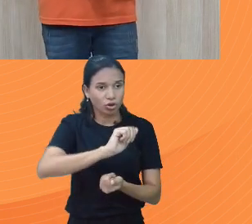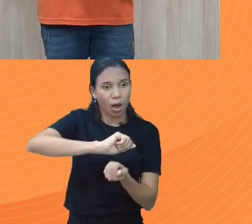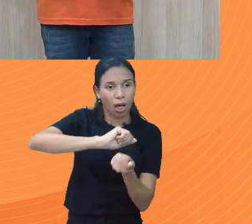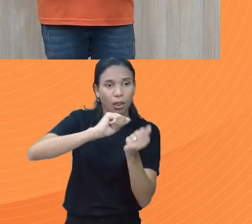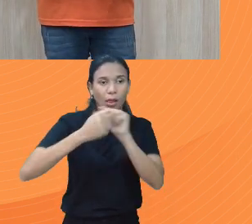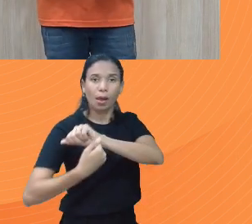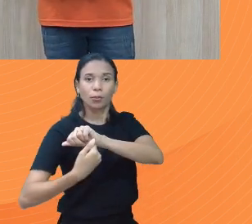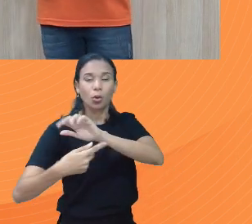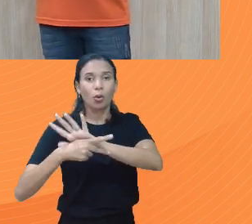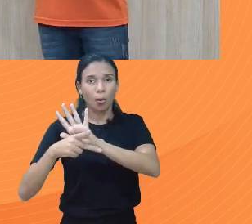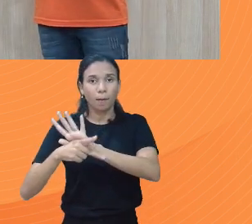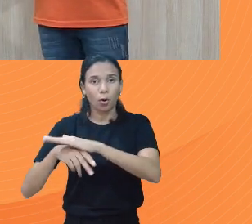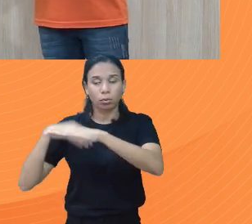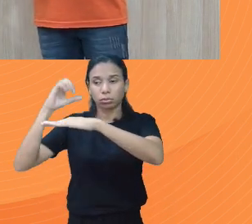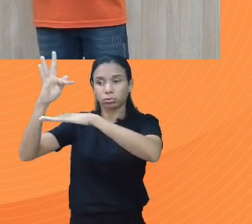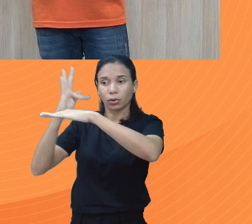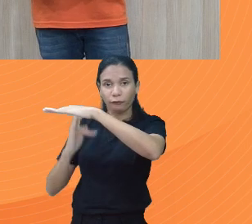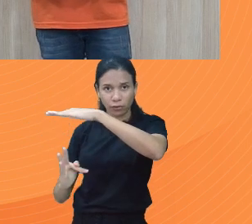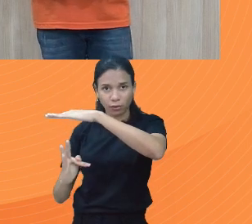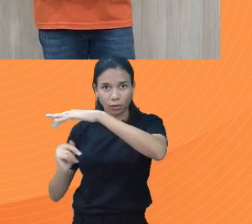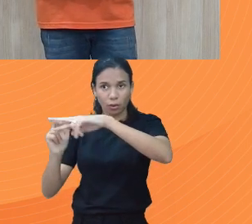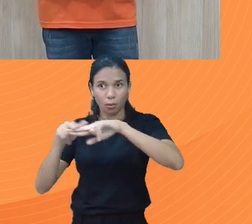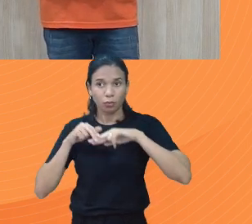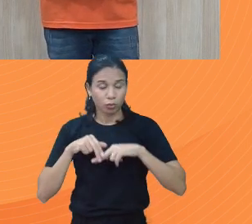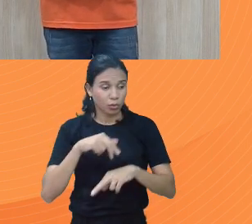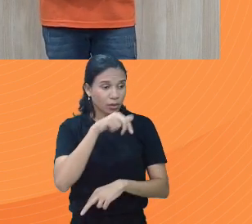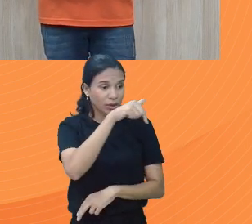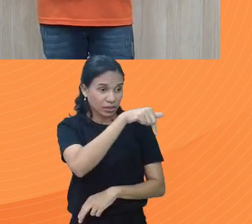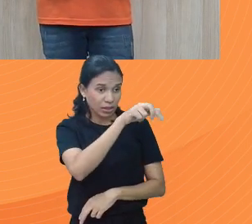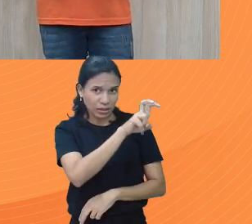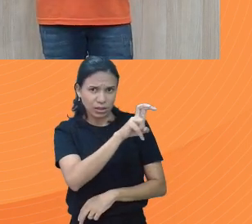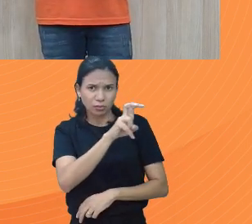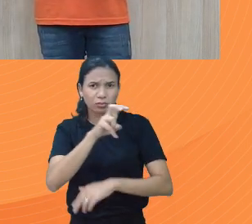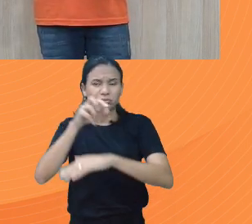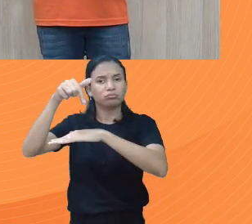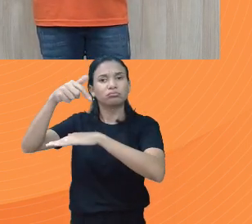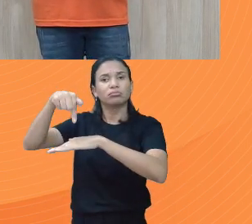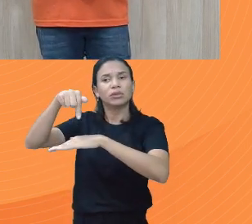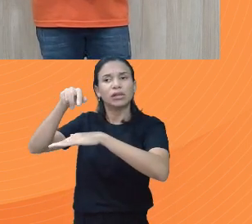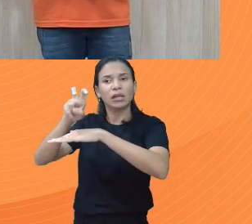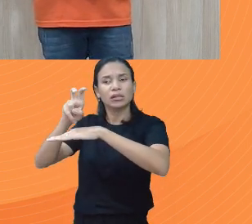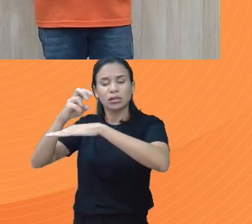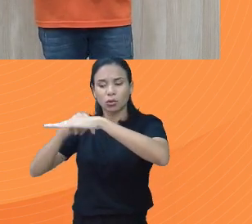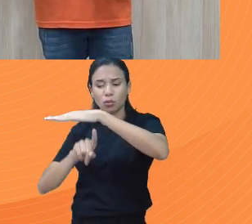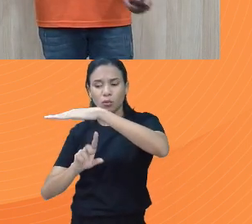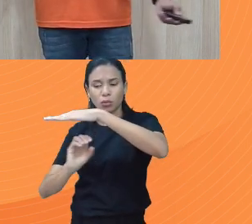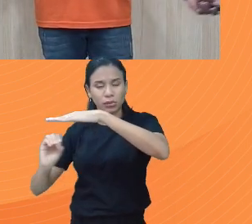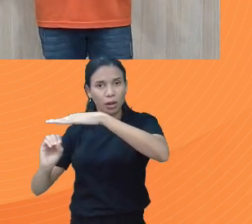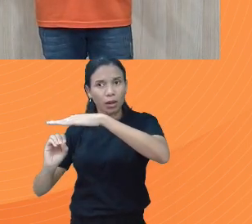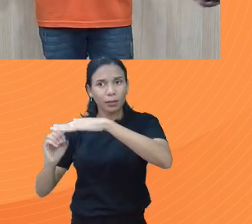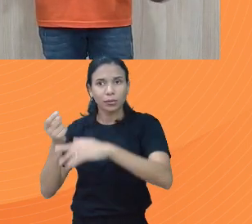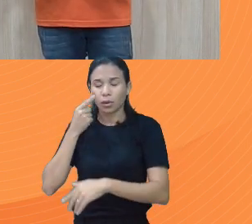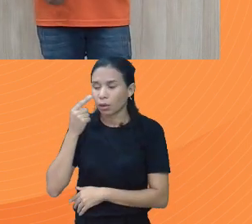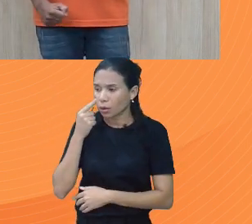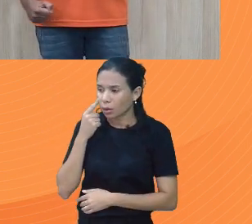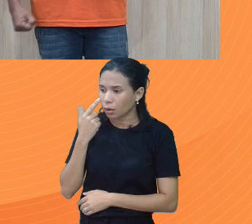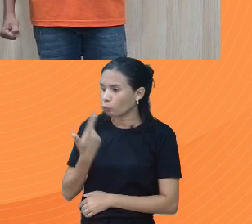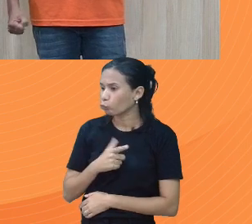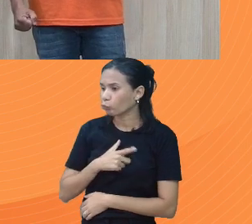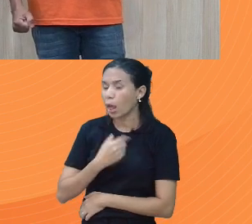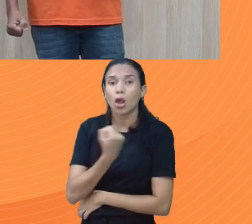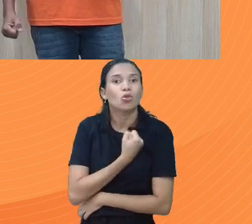fração, tá? Eu estou aí com 75 centésimos. Mas quando você olha as alternativas, você não tem